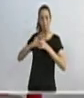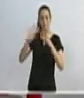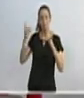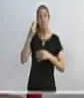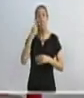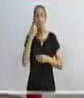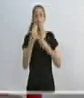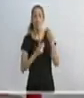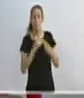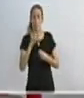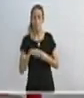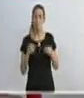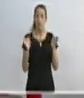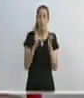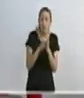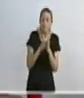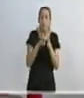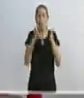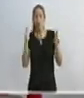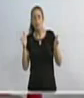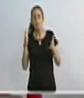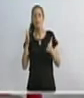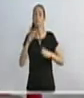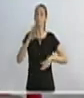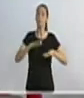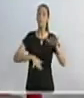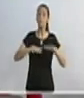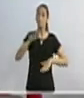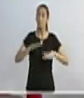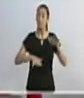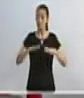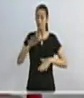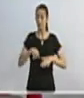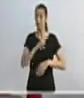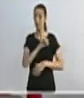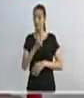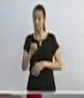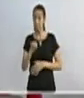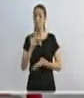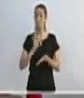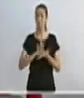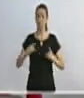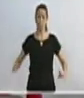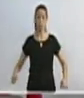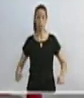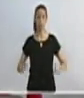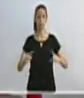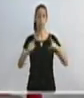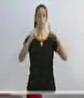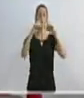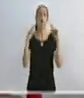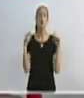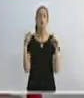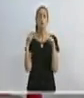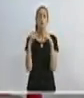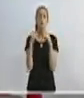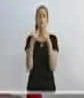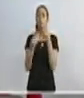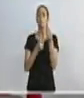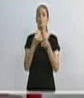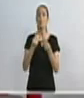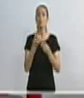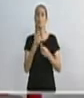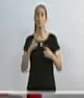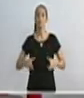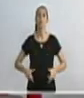atividade. É pequeno, médio, grande. Dependendo da complexidade da antena ou da torre, né? Eu